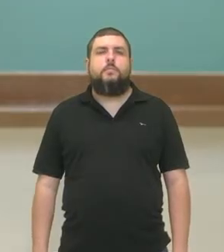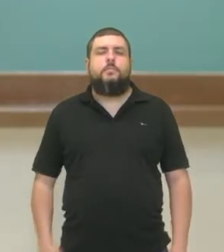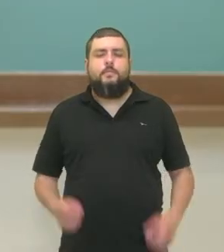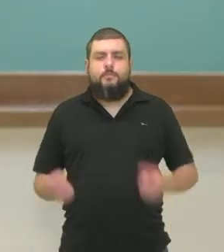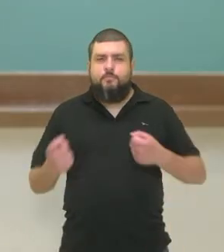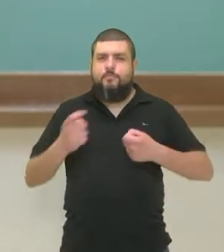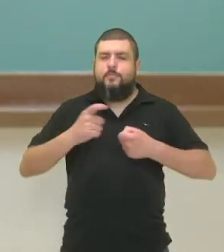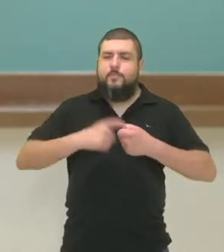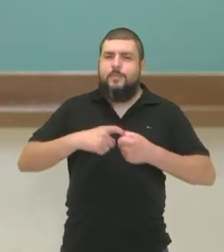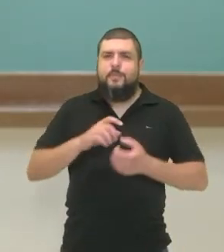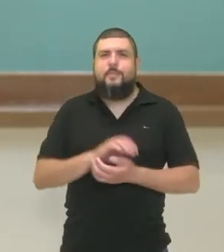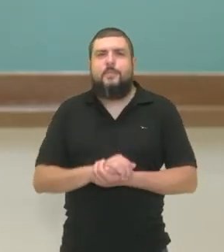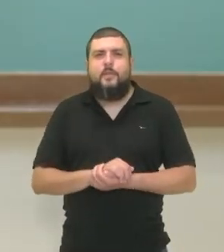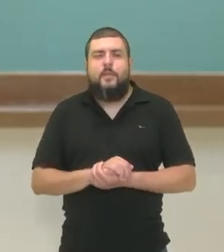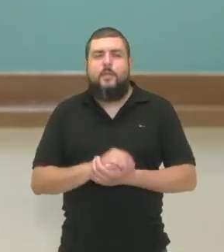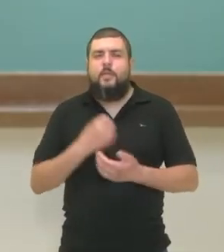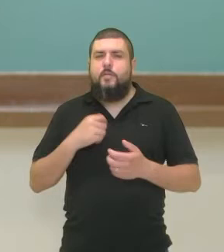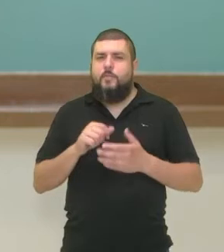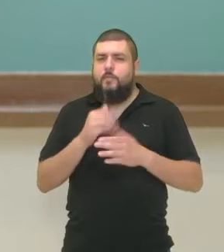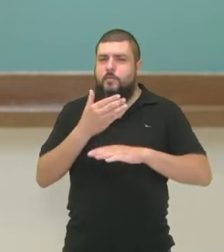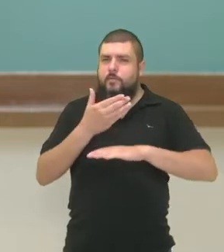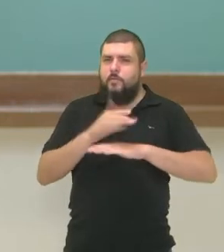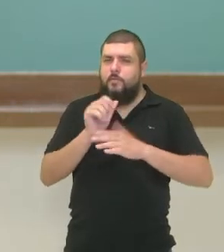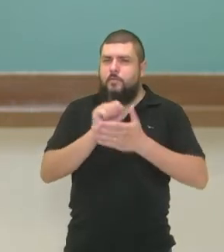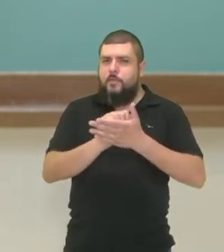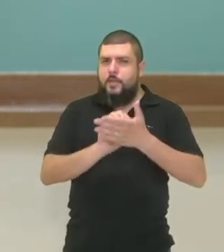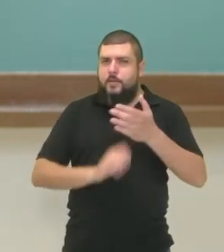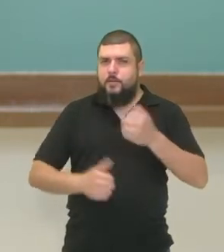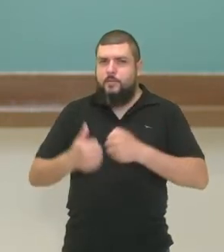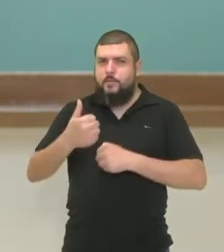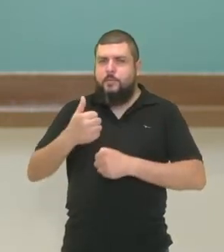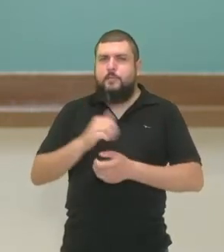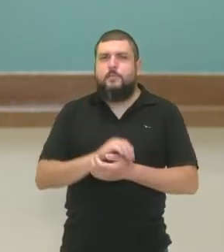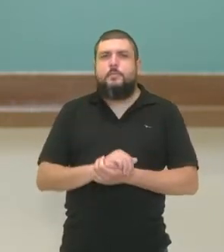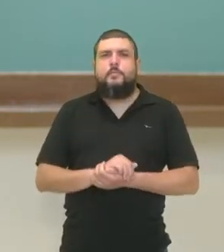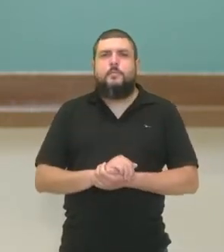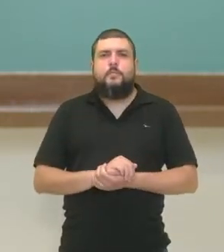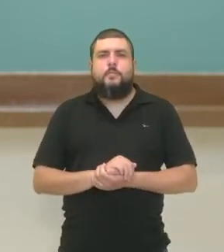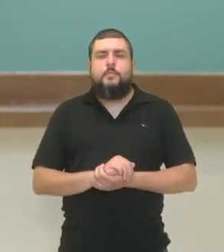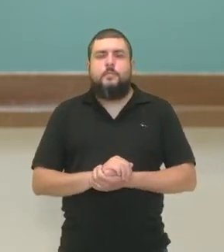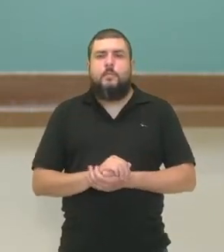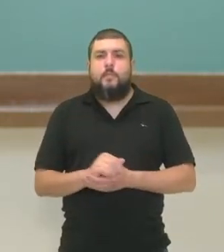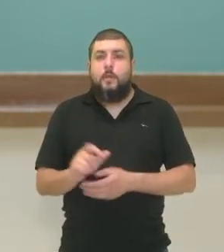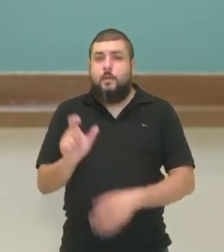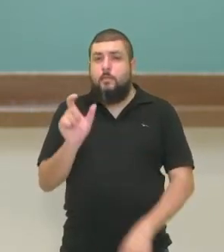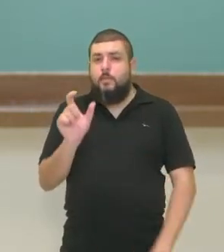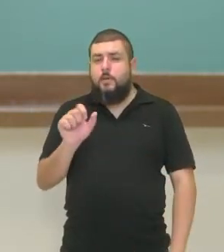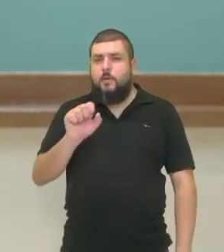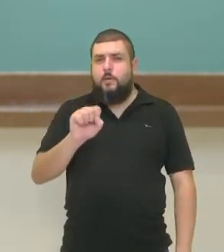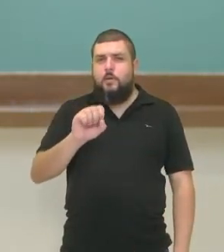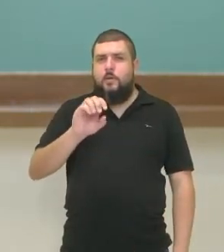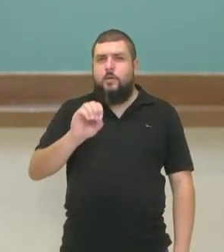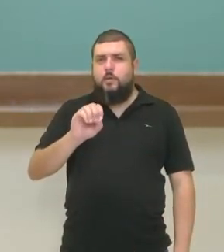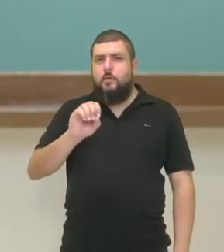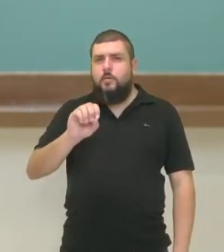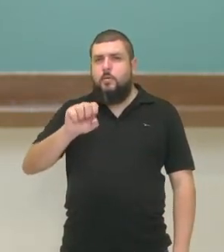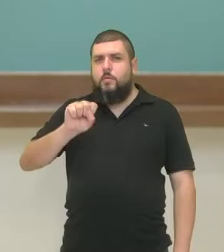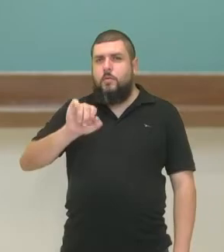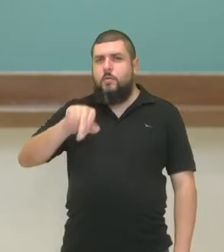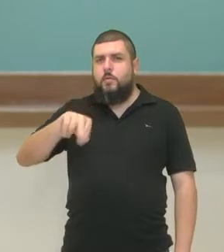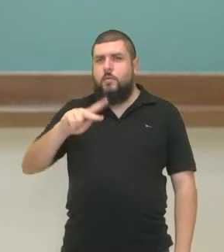Voltei, gabaritar contigo a atividade 1. Observe então, a palavra sozinhez já existia em nosso